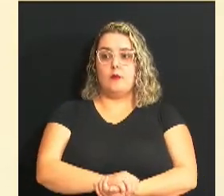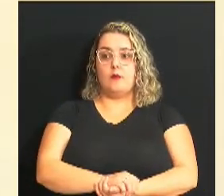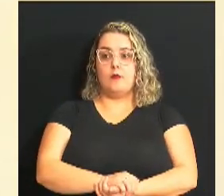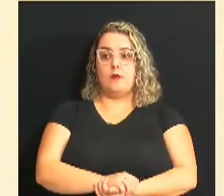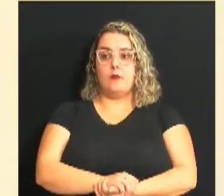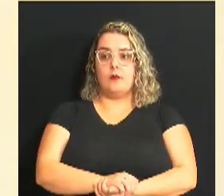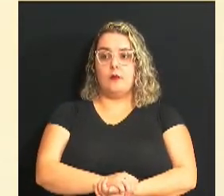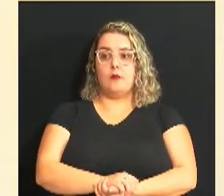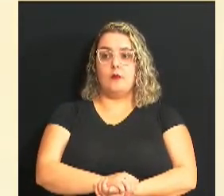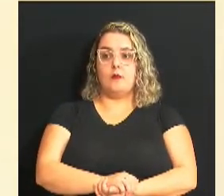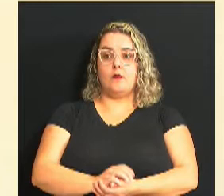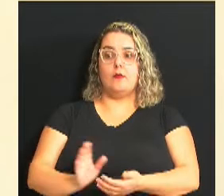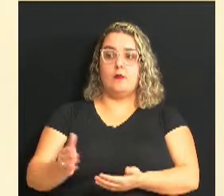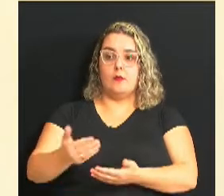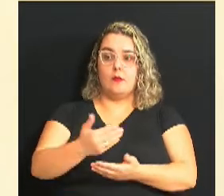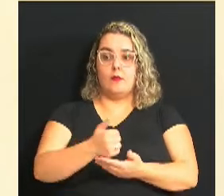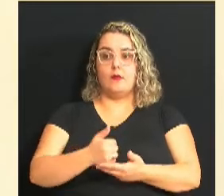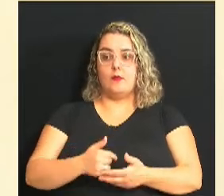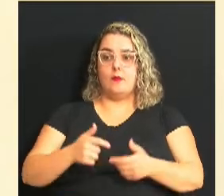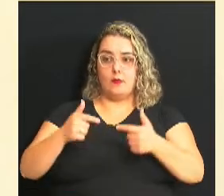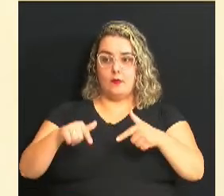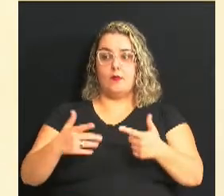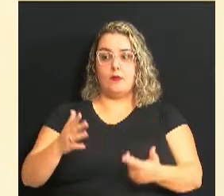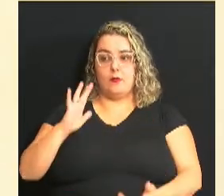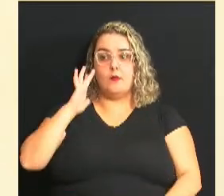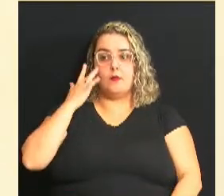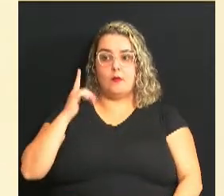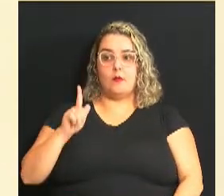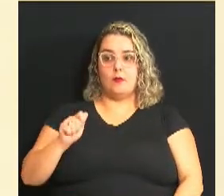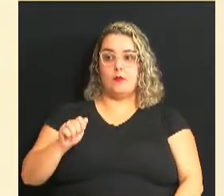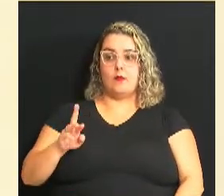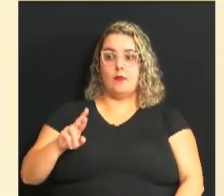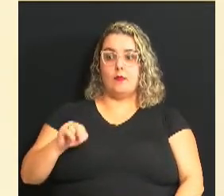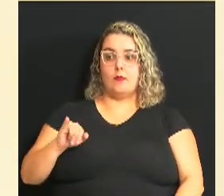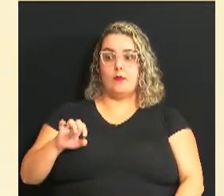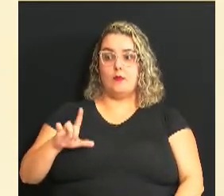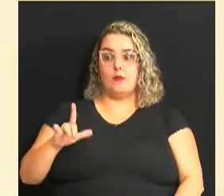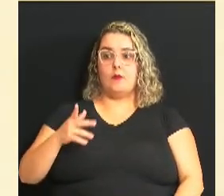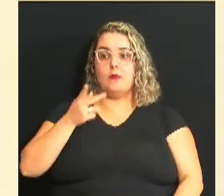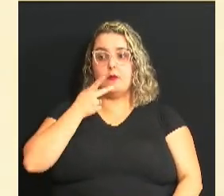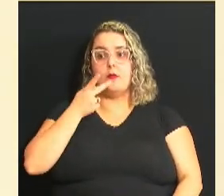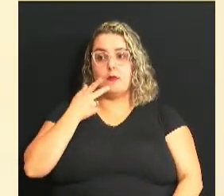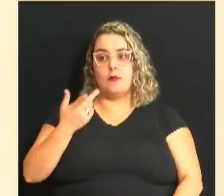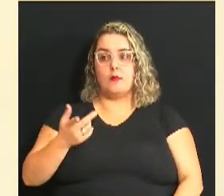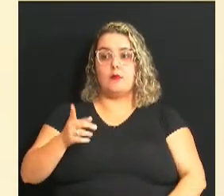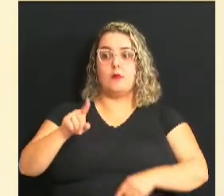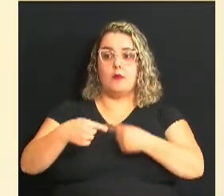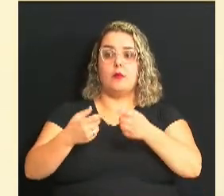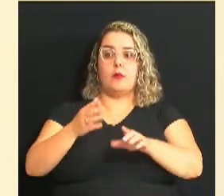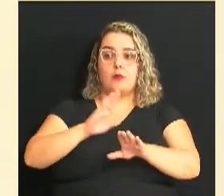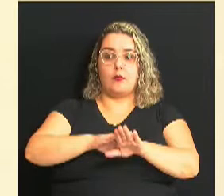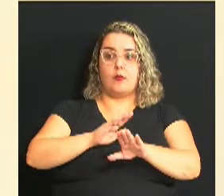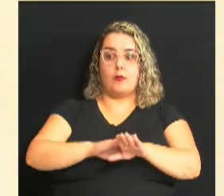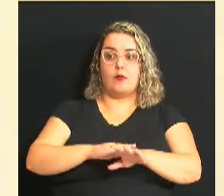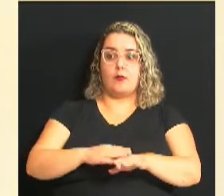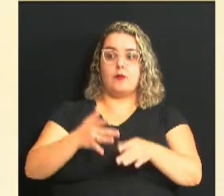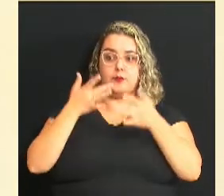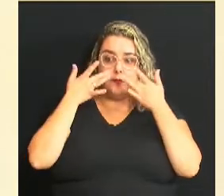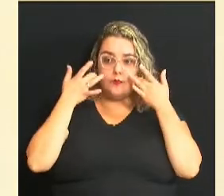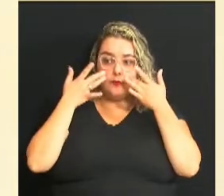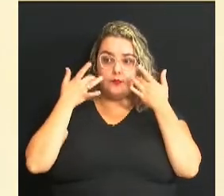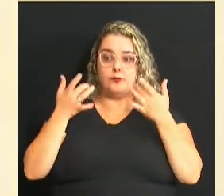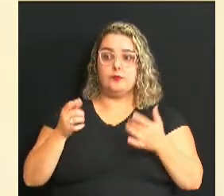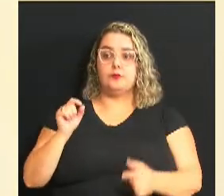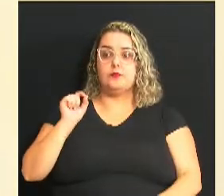Além do acolhimento da produção local, que acho que o Gabriel falou bastante já, tem uma outra função bem importante dos teatros municipais, que